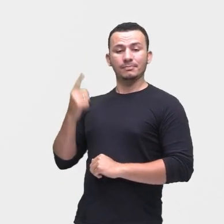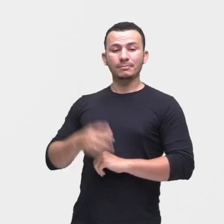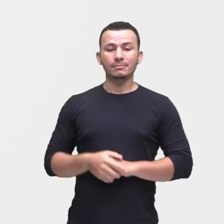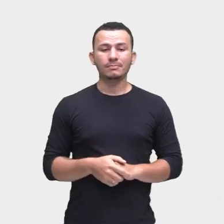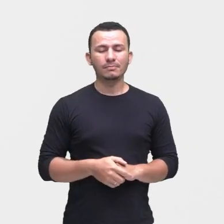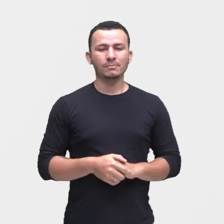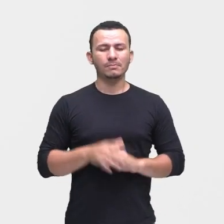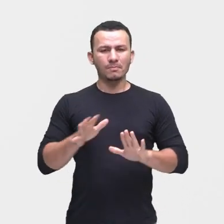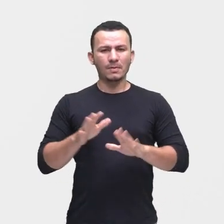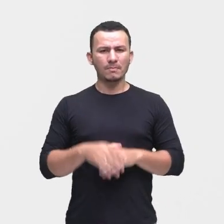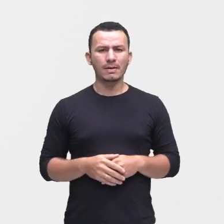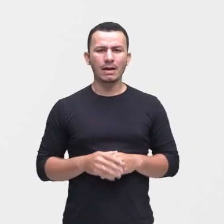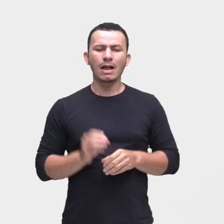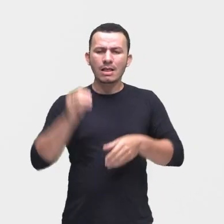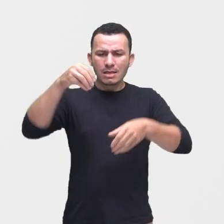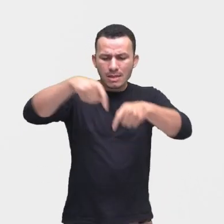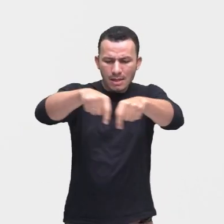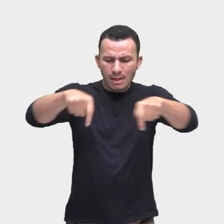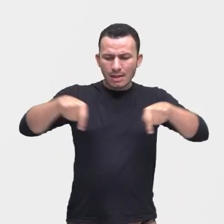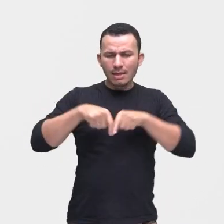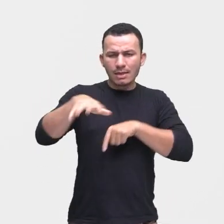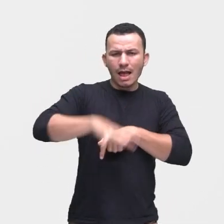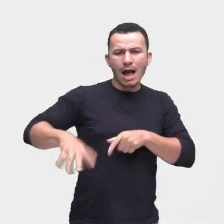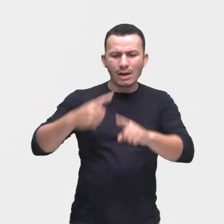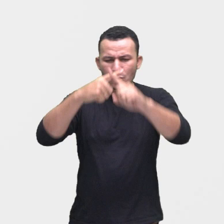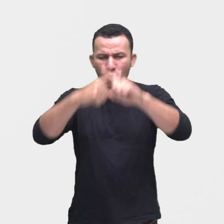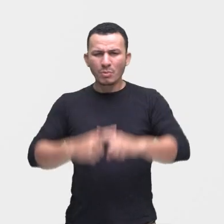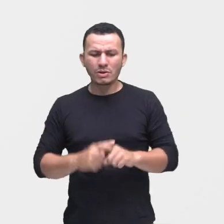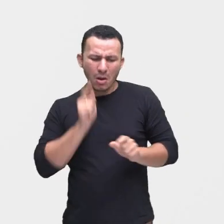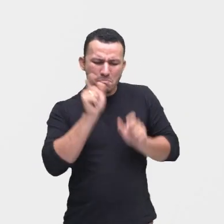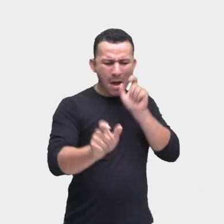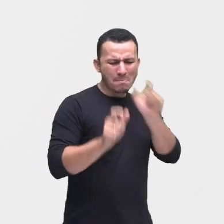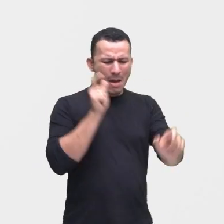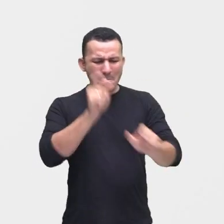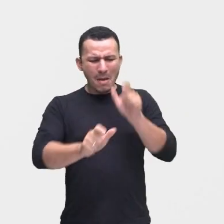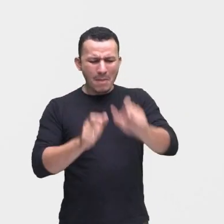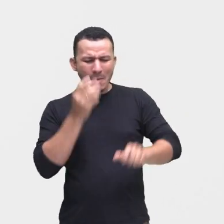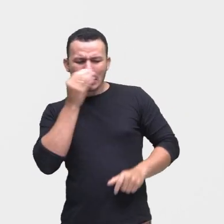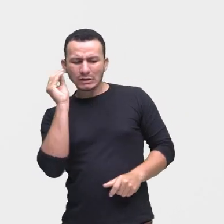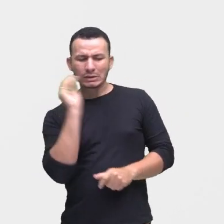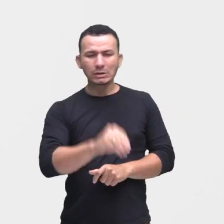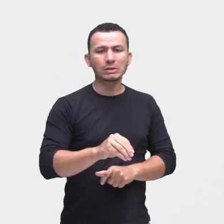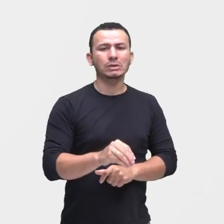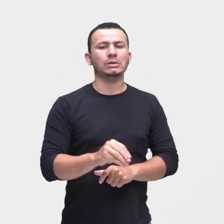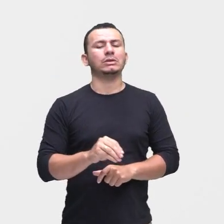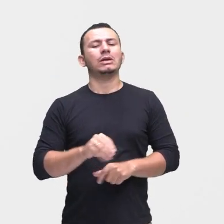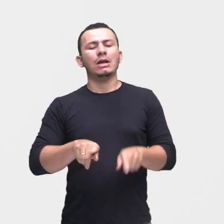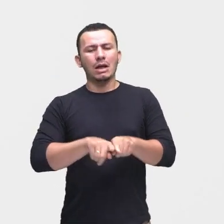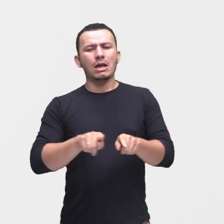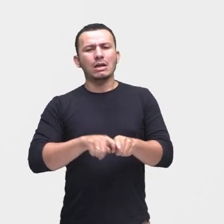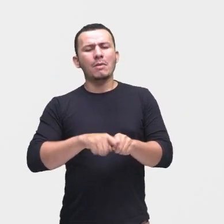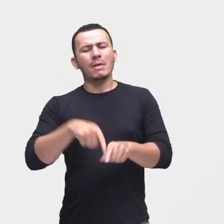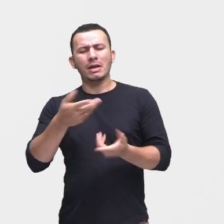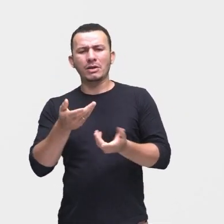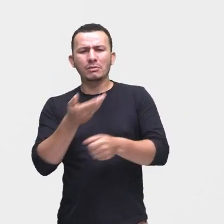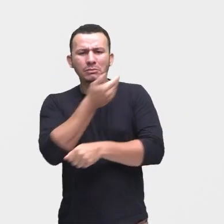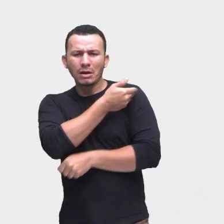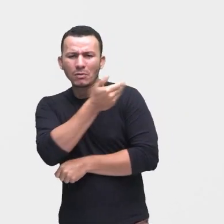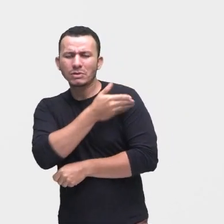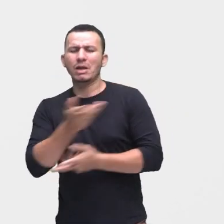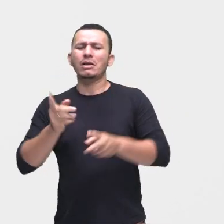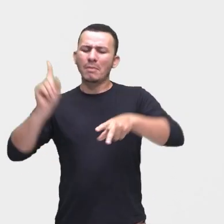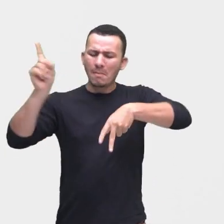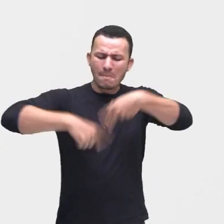Coagir o adversário dentro do campo de competição com atitudes grosseiras representadas por gestos obscenos,